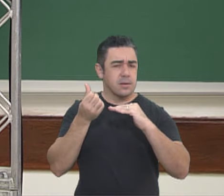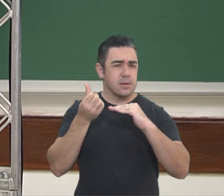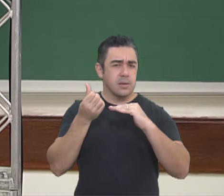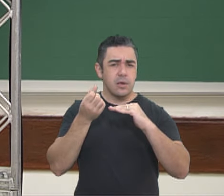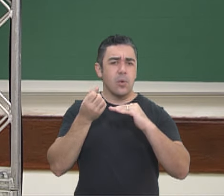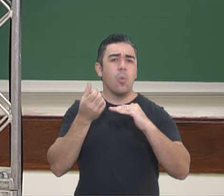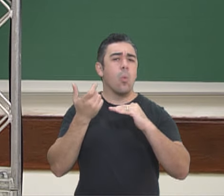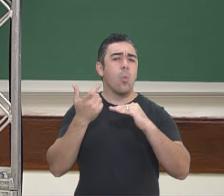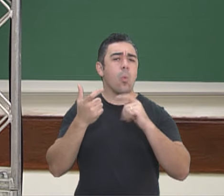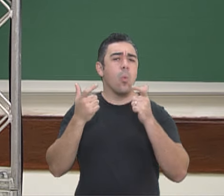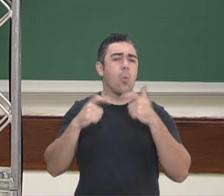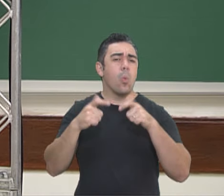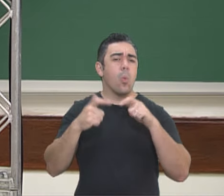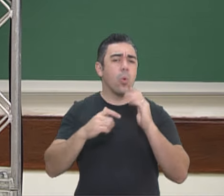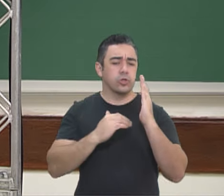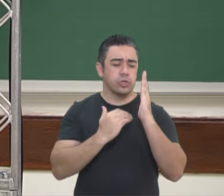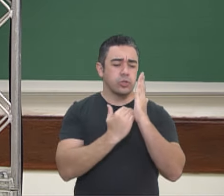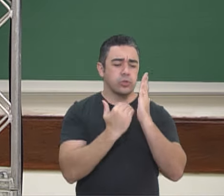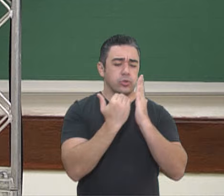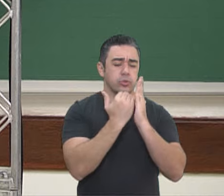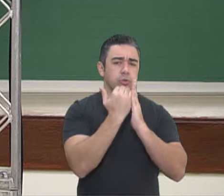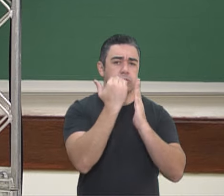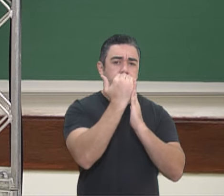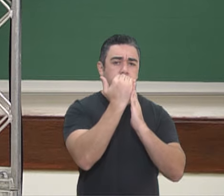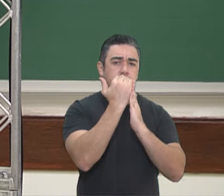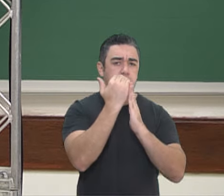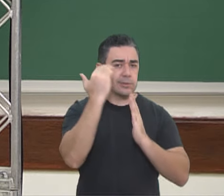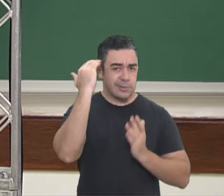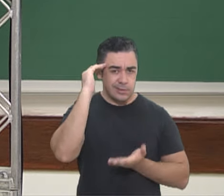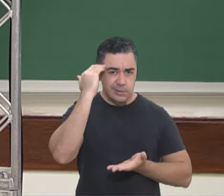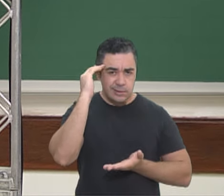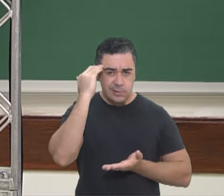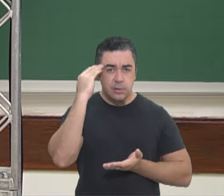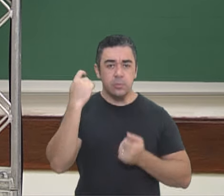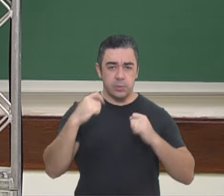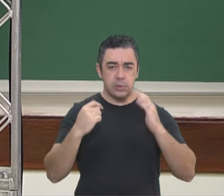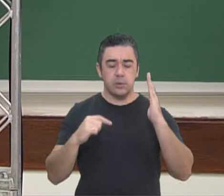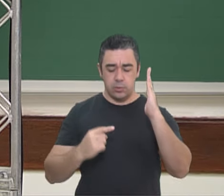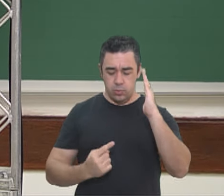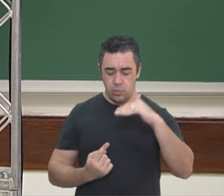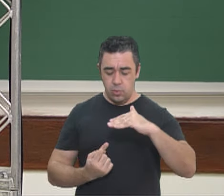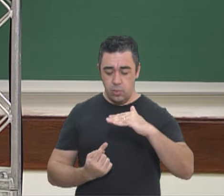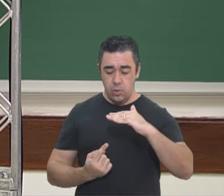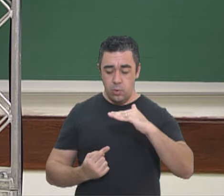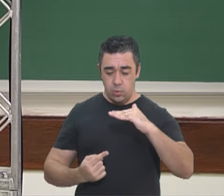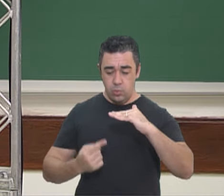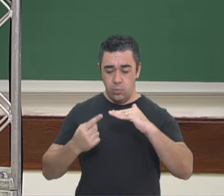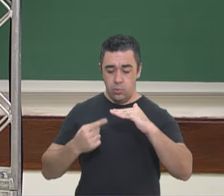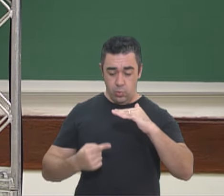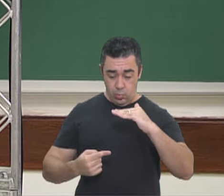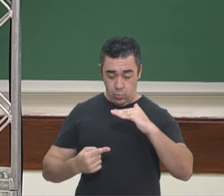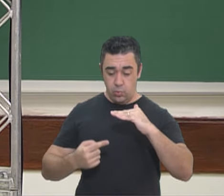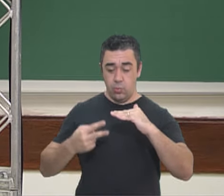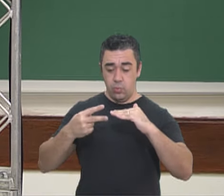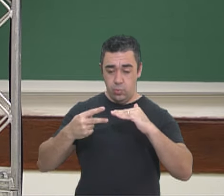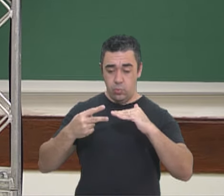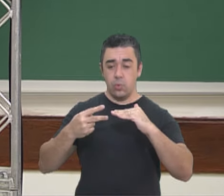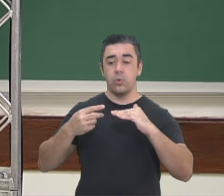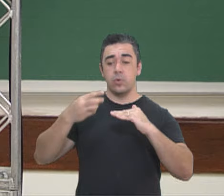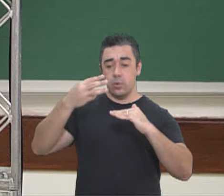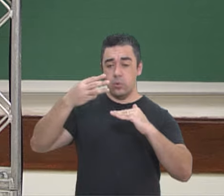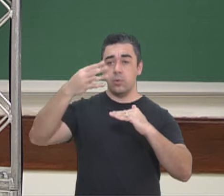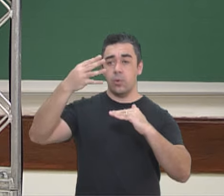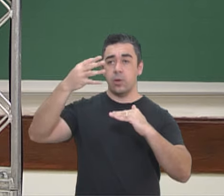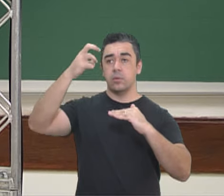uma soma, né? Porque eu desci 2 mais subi 6. Apesar de eu estar fazendo